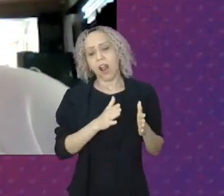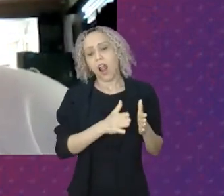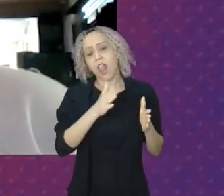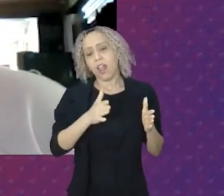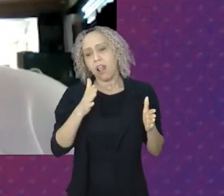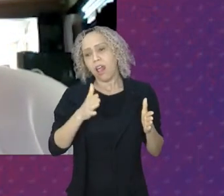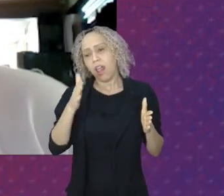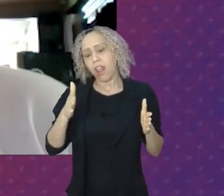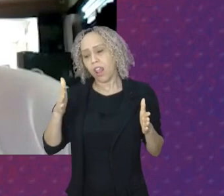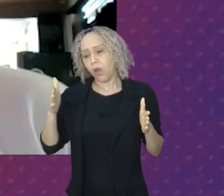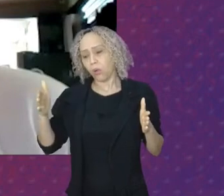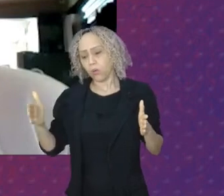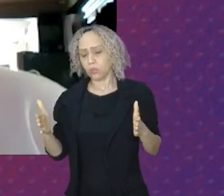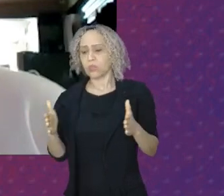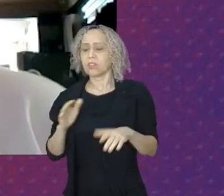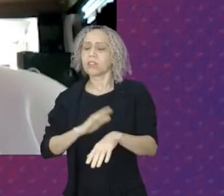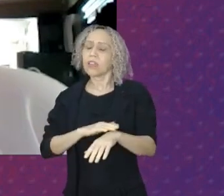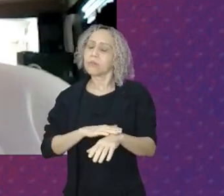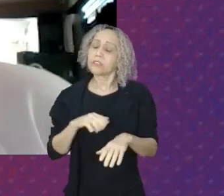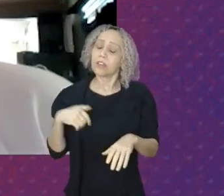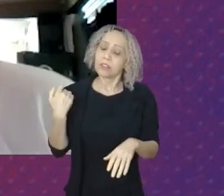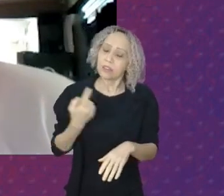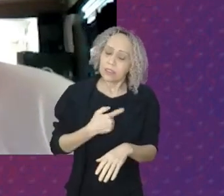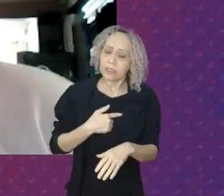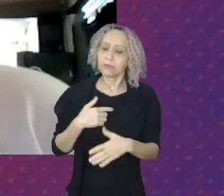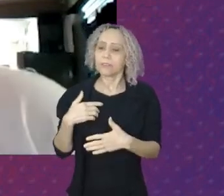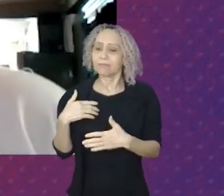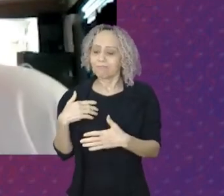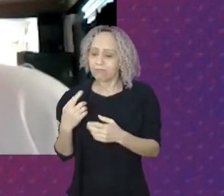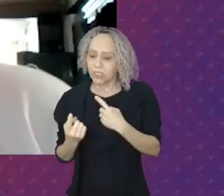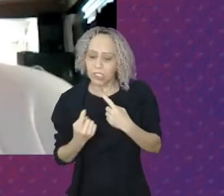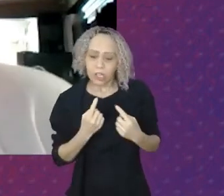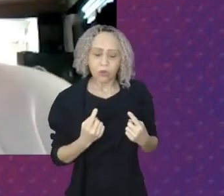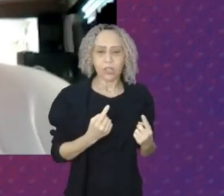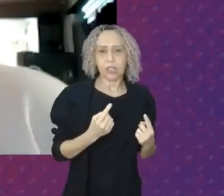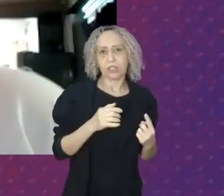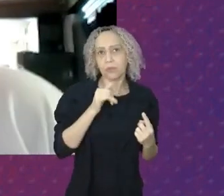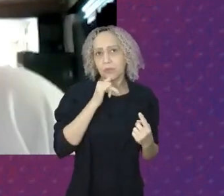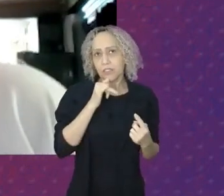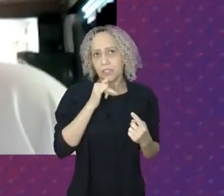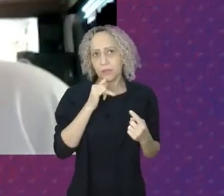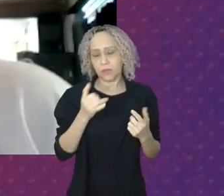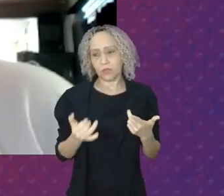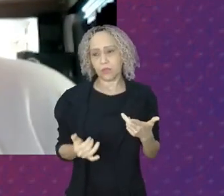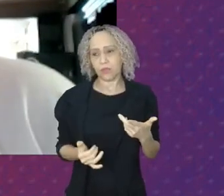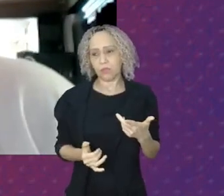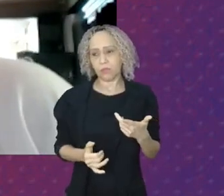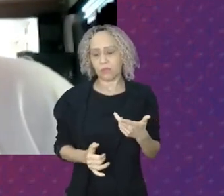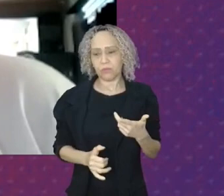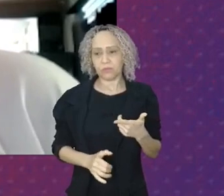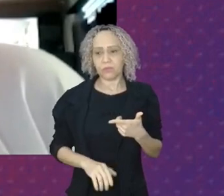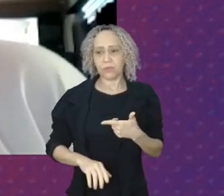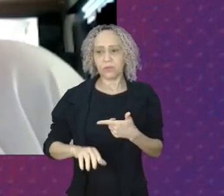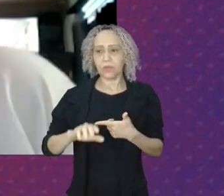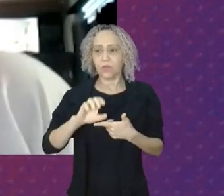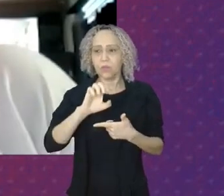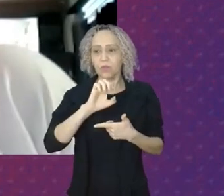os movimentos sociais organizados, o legislativo, o executivo, para que a gente